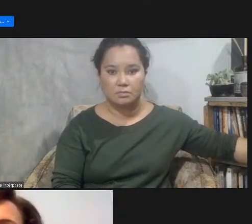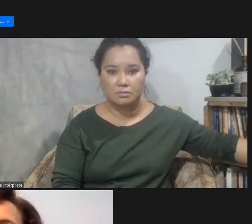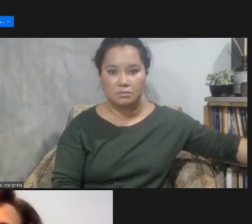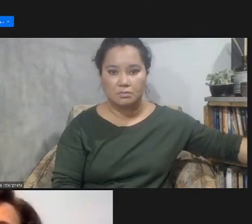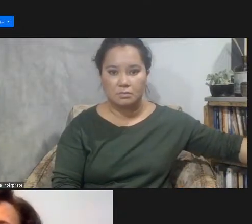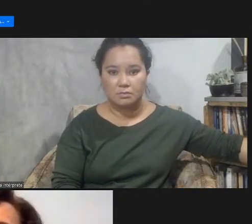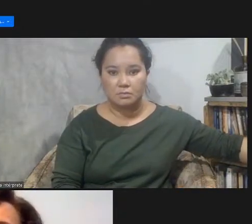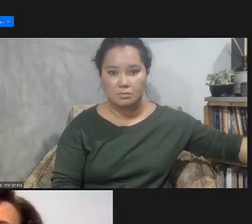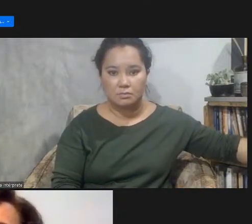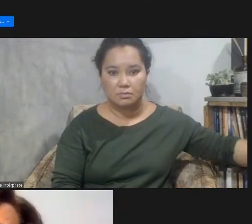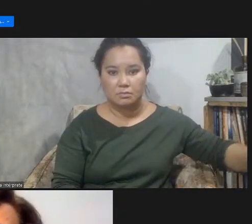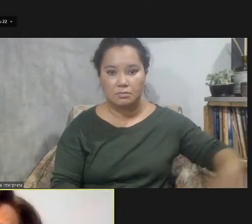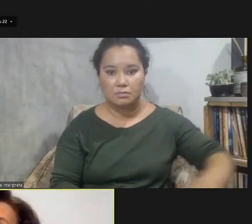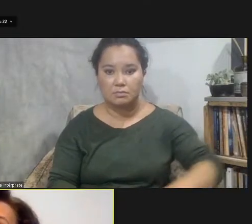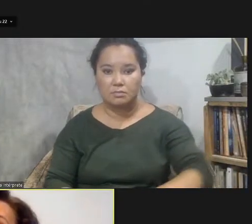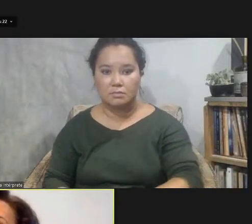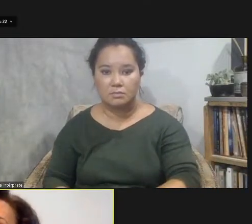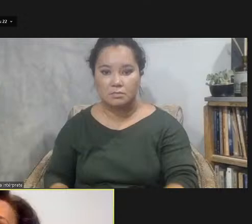Continua sem.